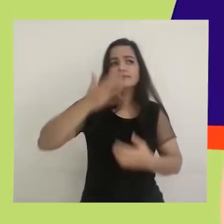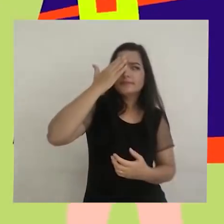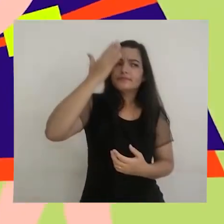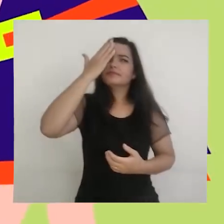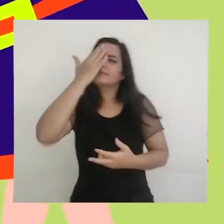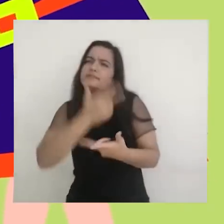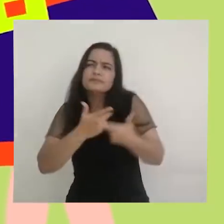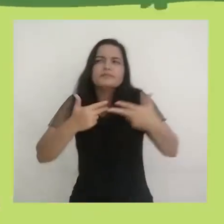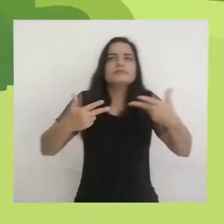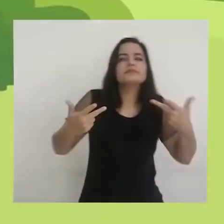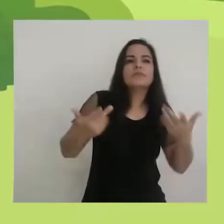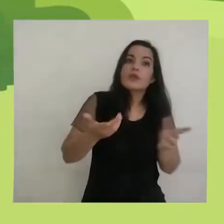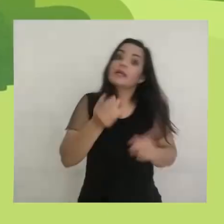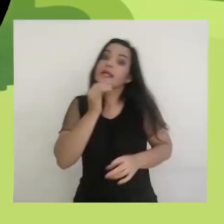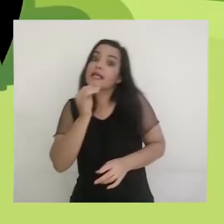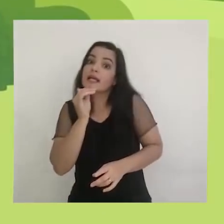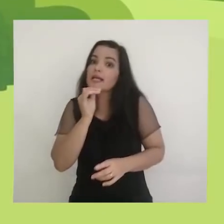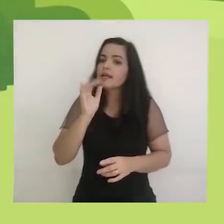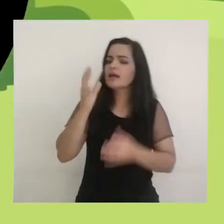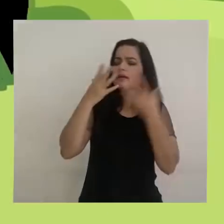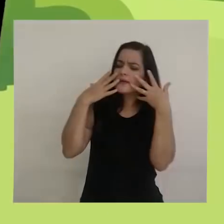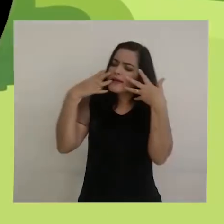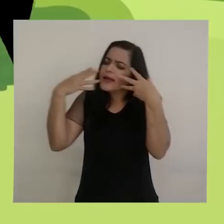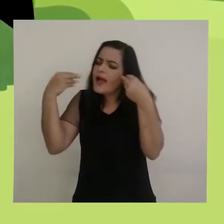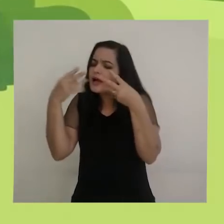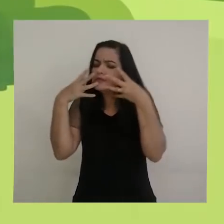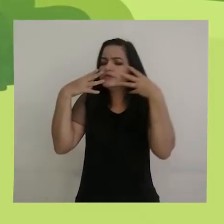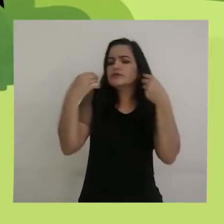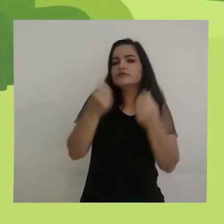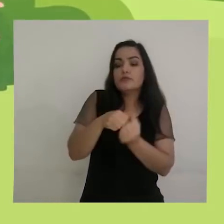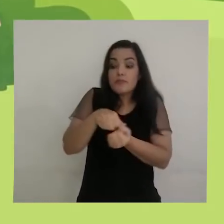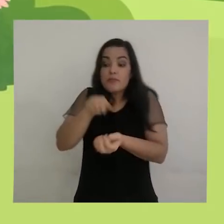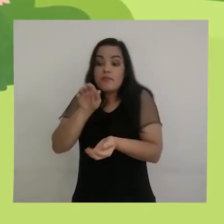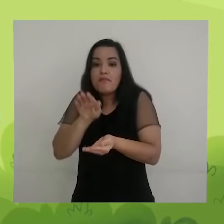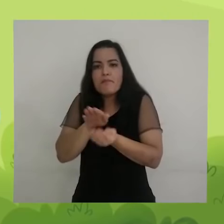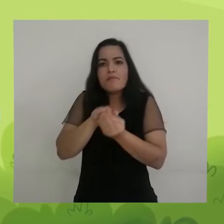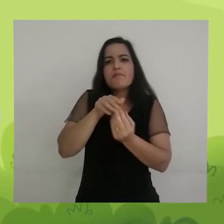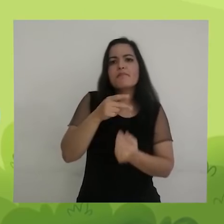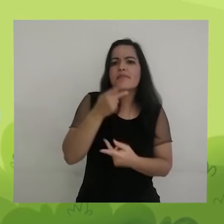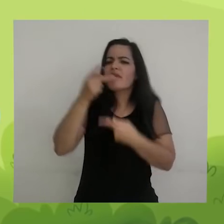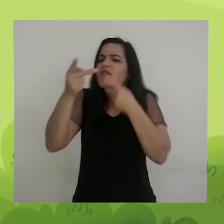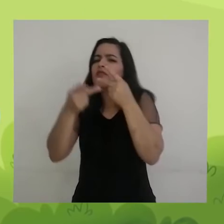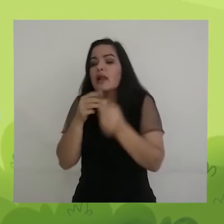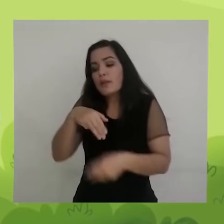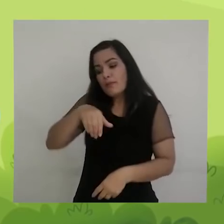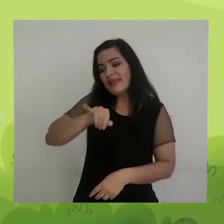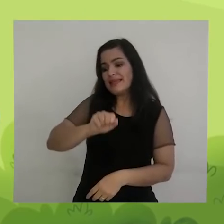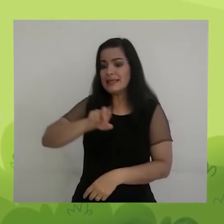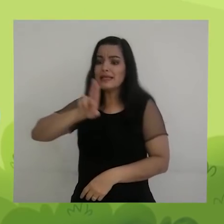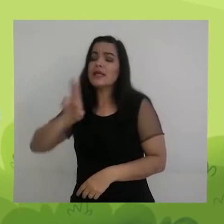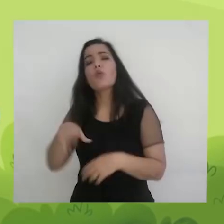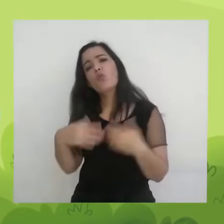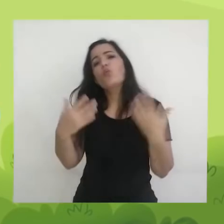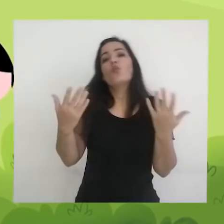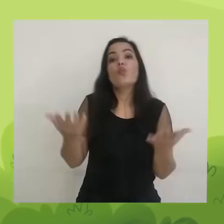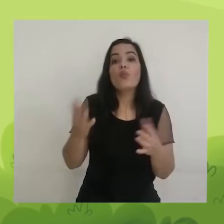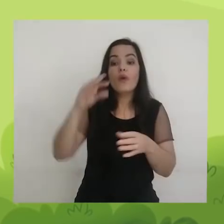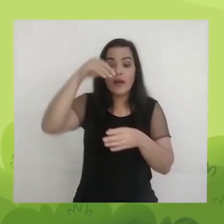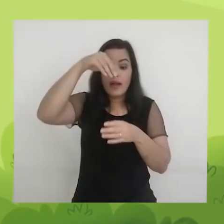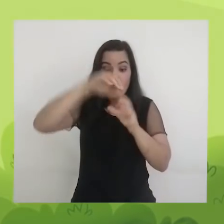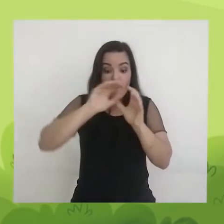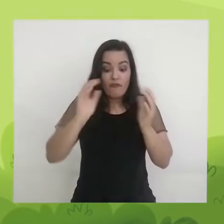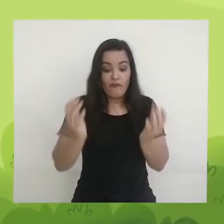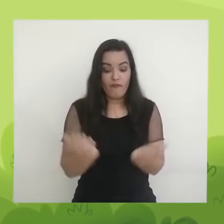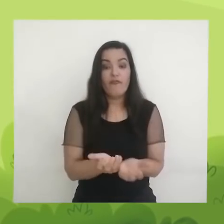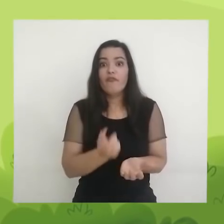Eu quero saber porque o gato mia. Verde por fora, vermelha por dentro é